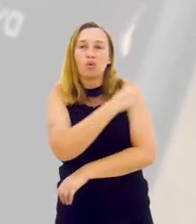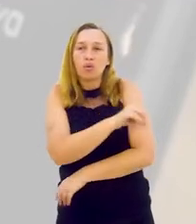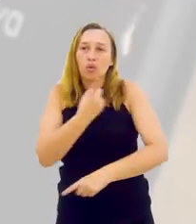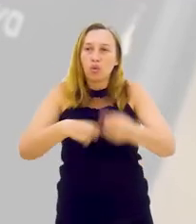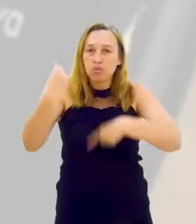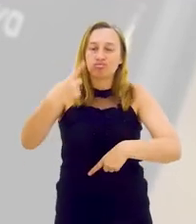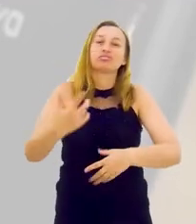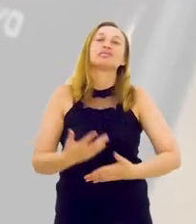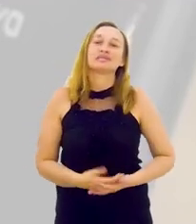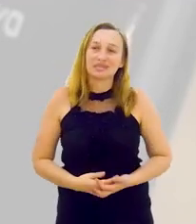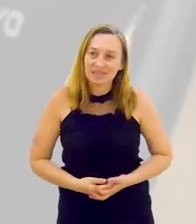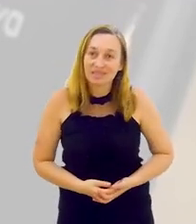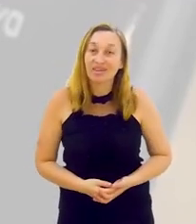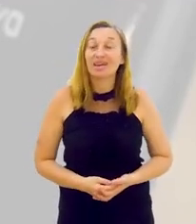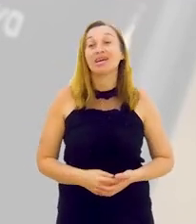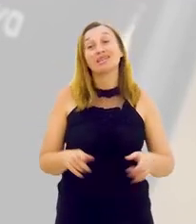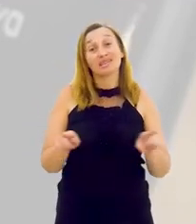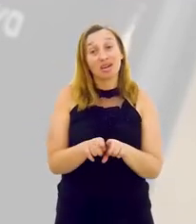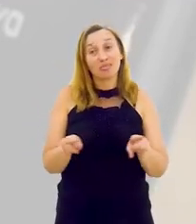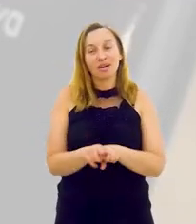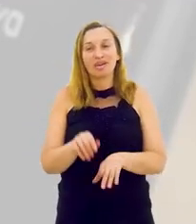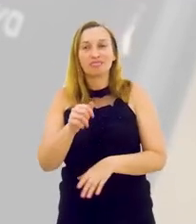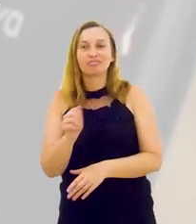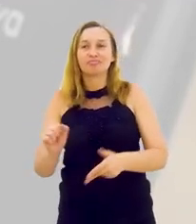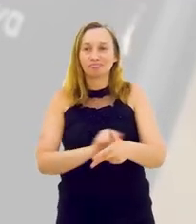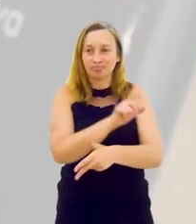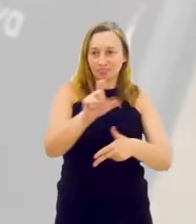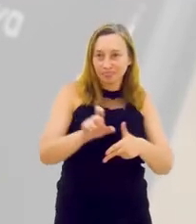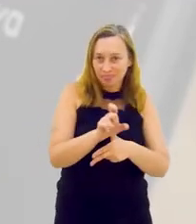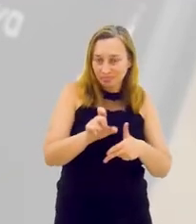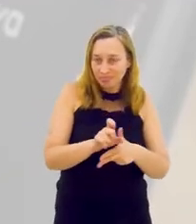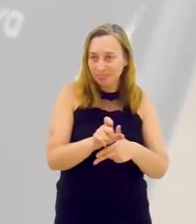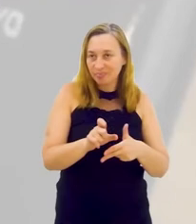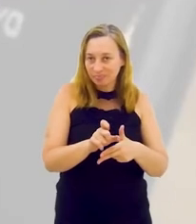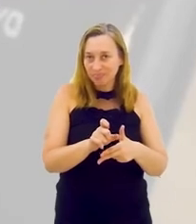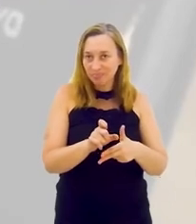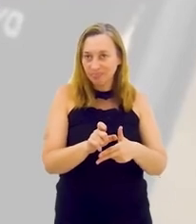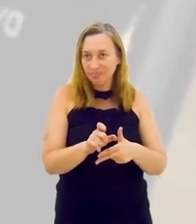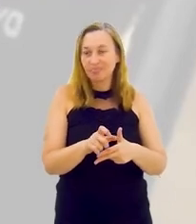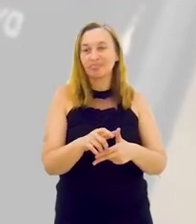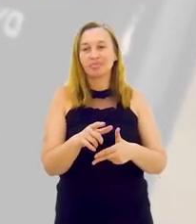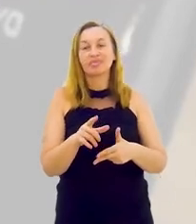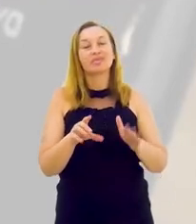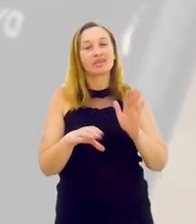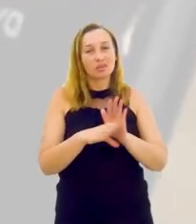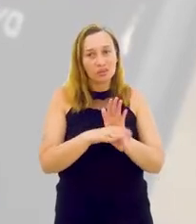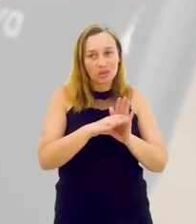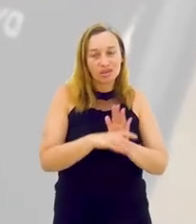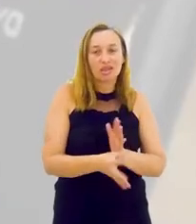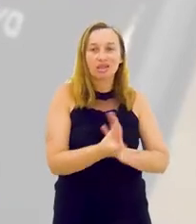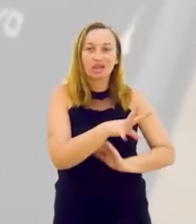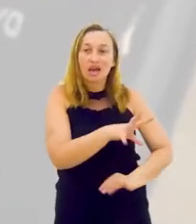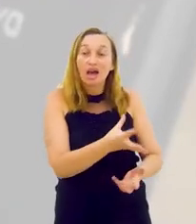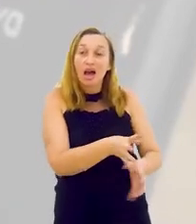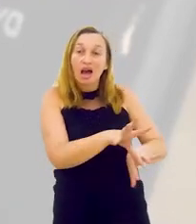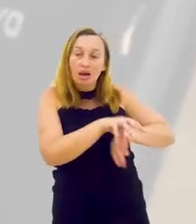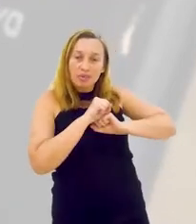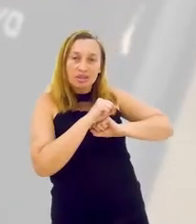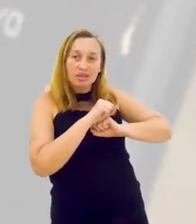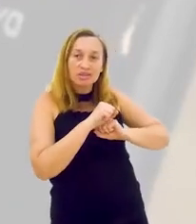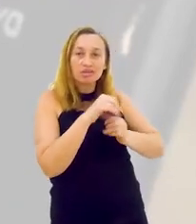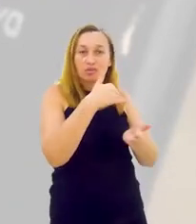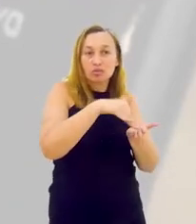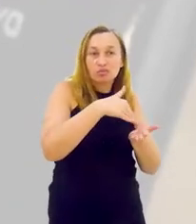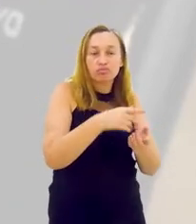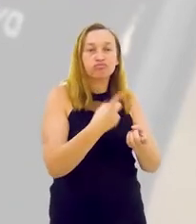Rio vai dar um grande salto. E, a partir daí, também, o legislativo passar para o executivo esses conceitos, né, para os secretários, e trazer